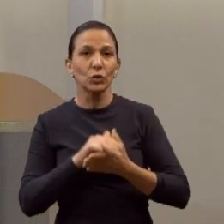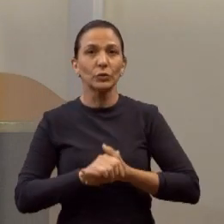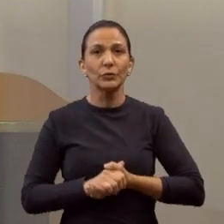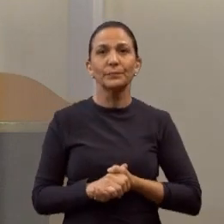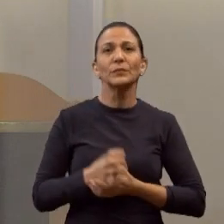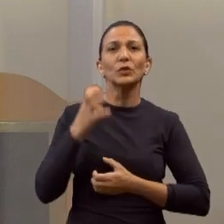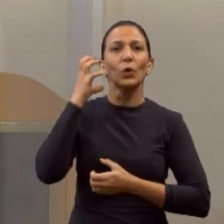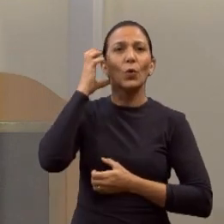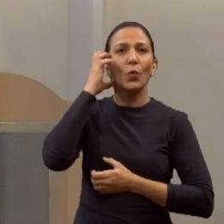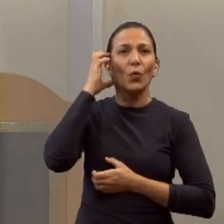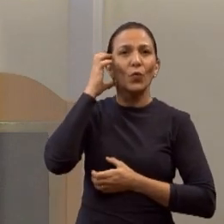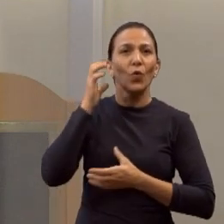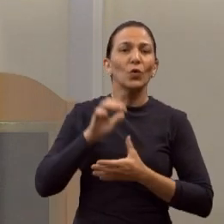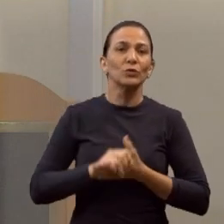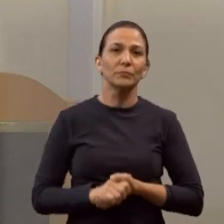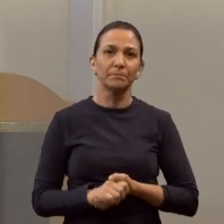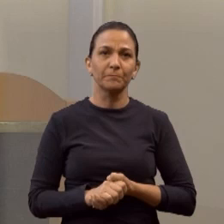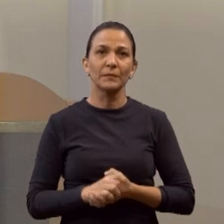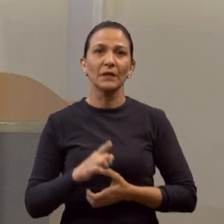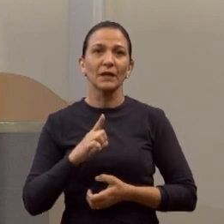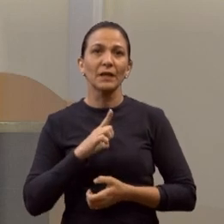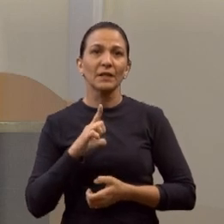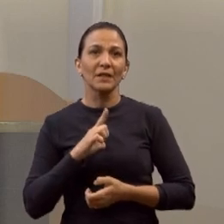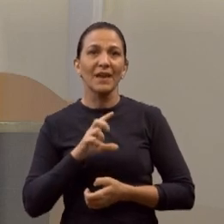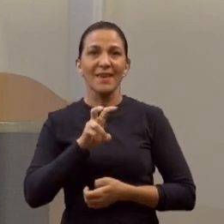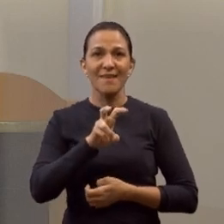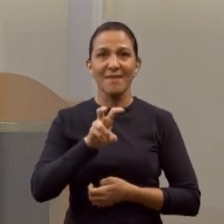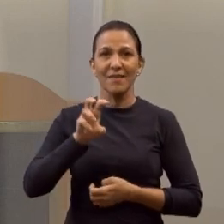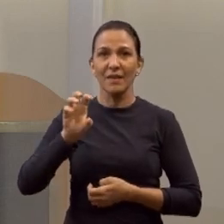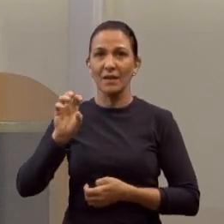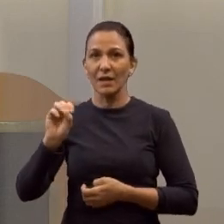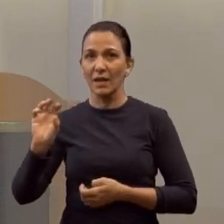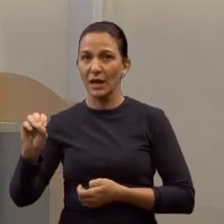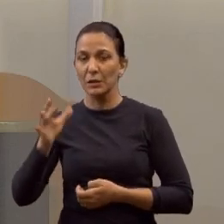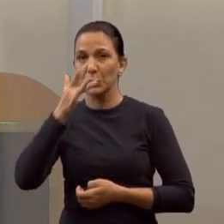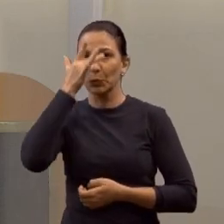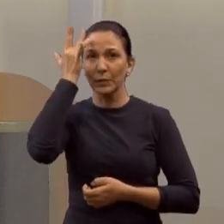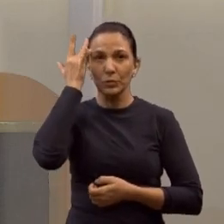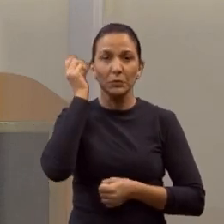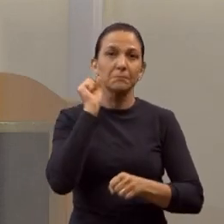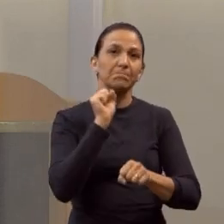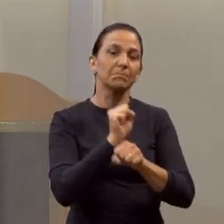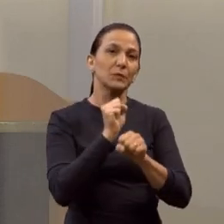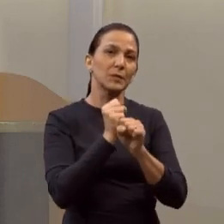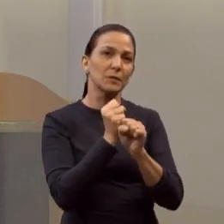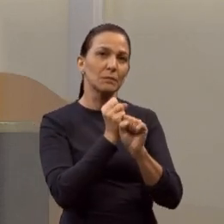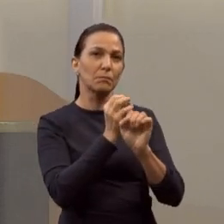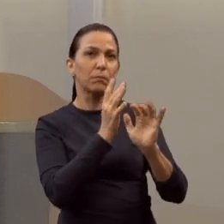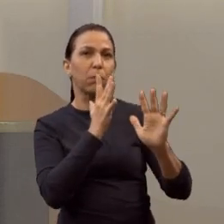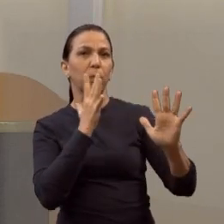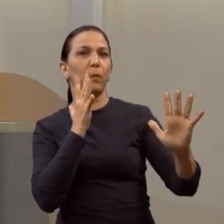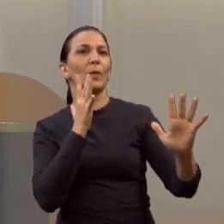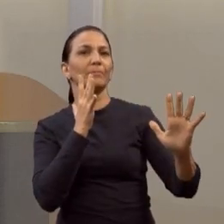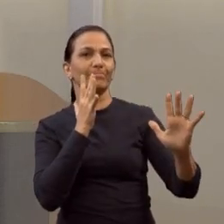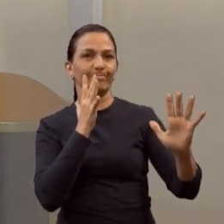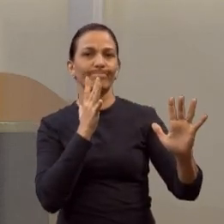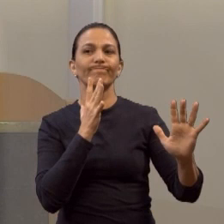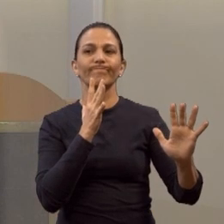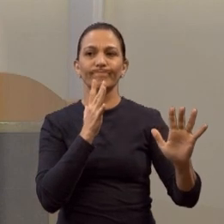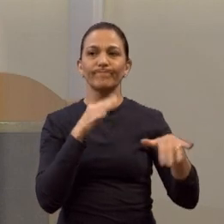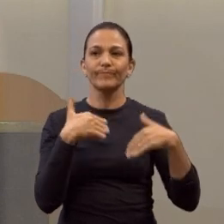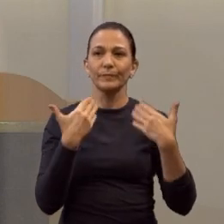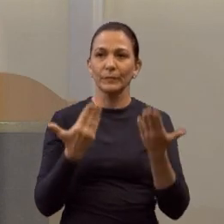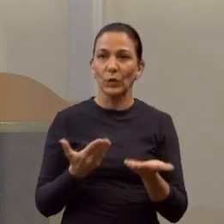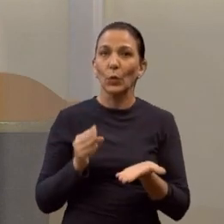fonoaudióloga, nós temos aí por volta de 500, de 500 pessoas na fila. E por que isso não acontece,